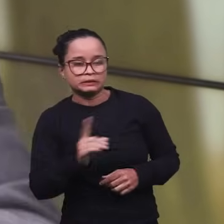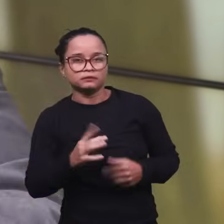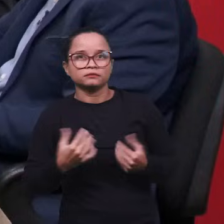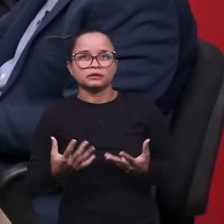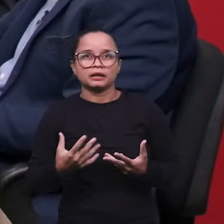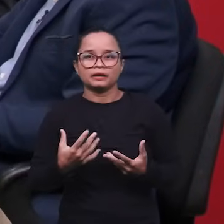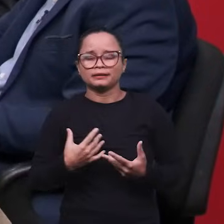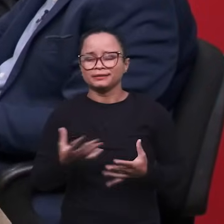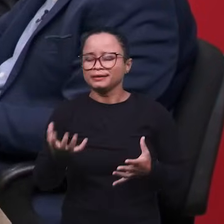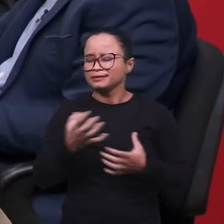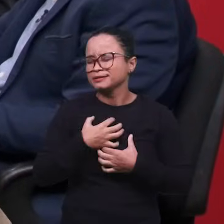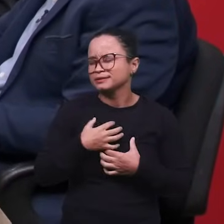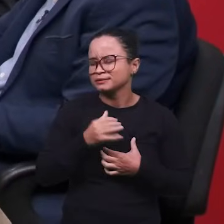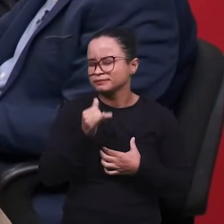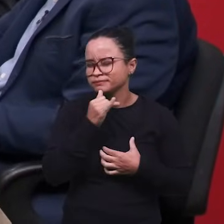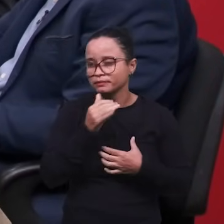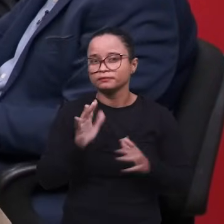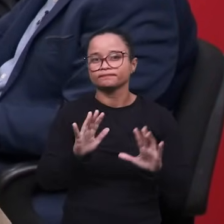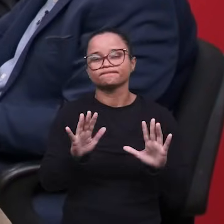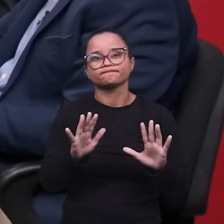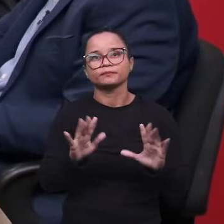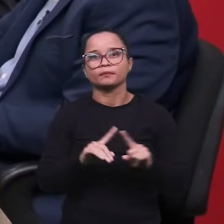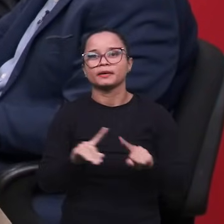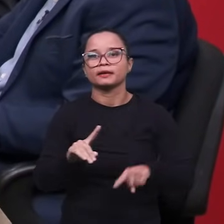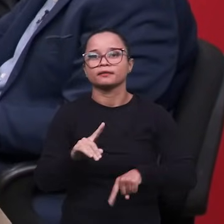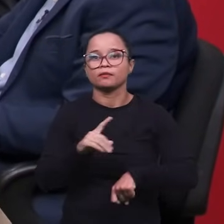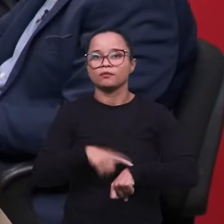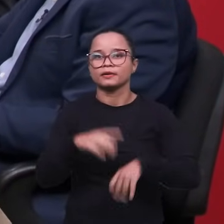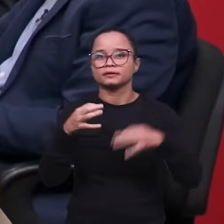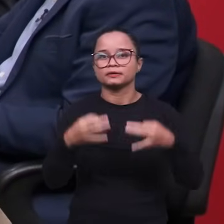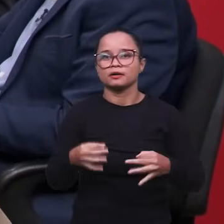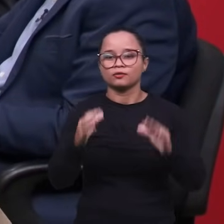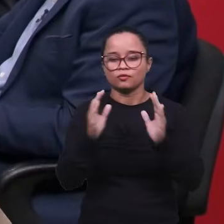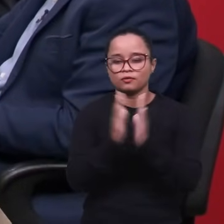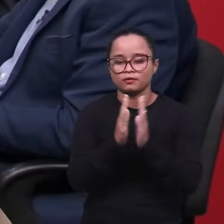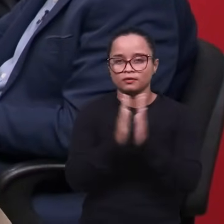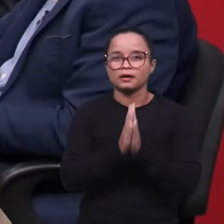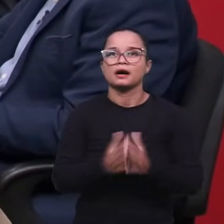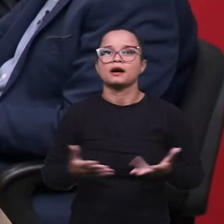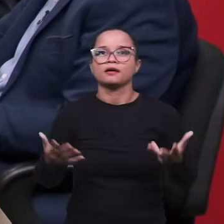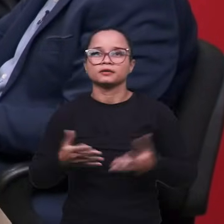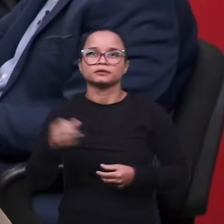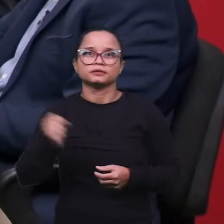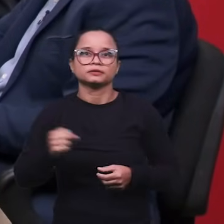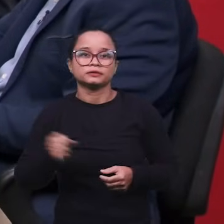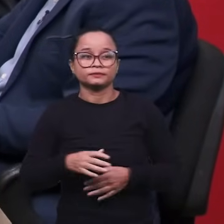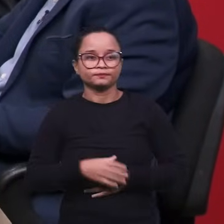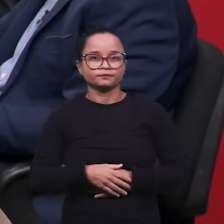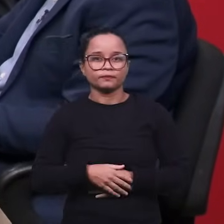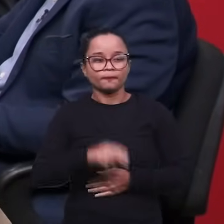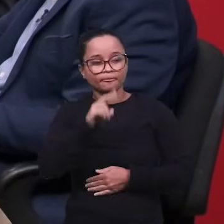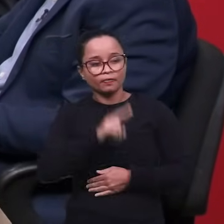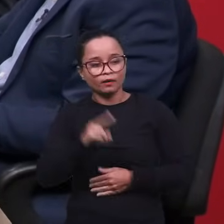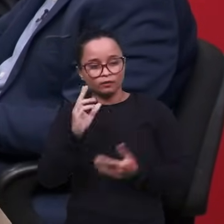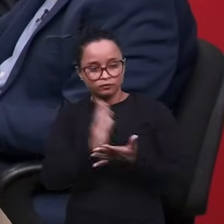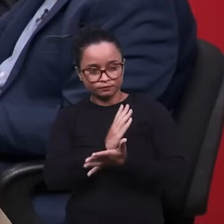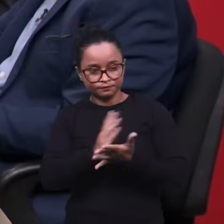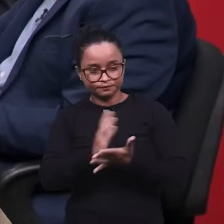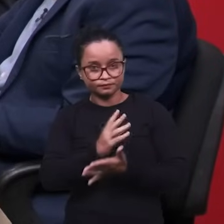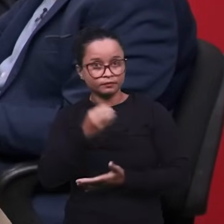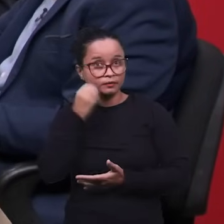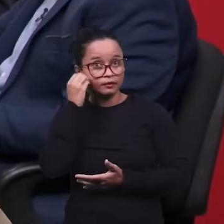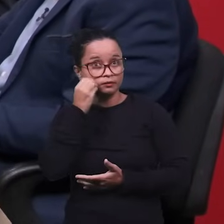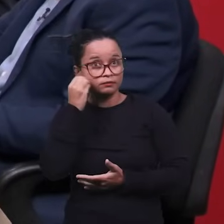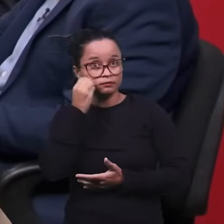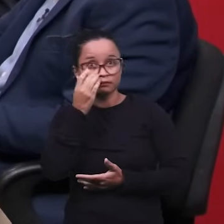ela se acaba, né? Então, saber o momento certo, orar, aí Deus fala, agora vai, fala isso, ou usa alguma